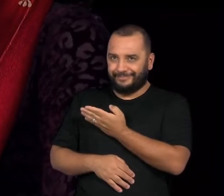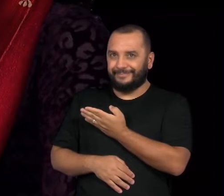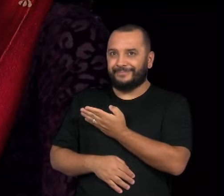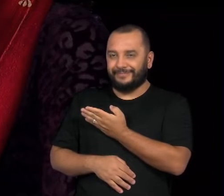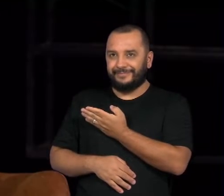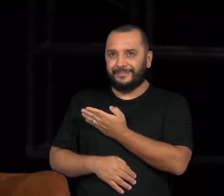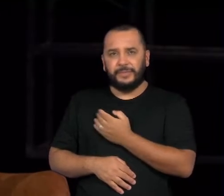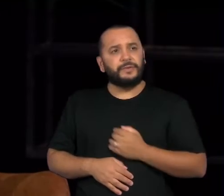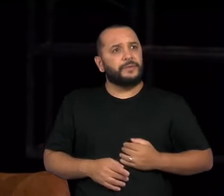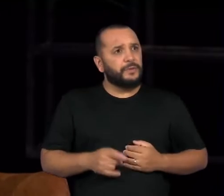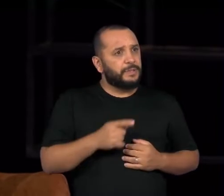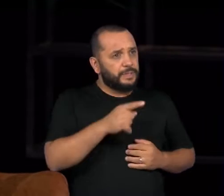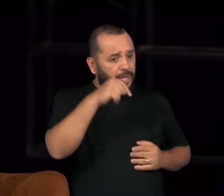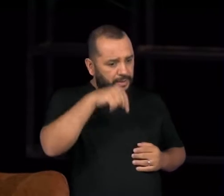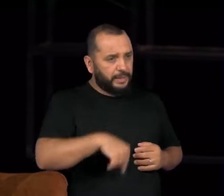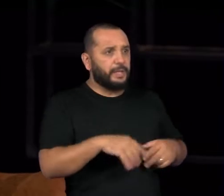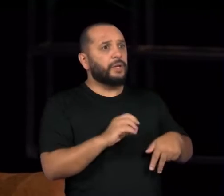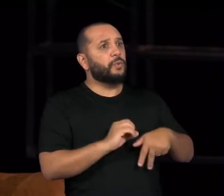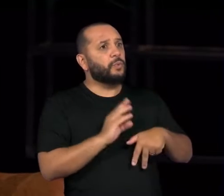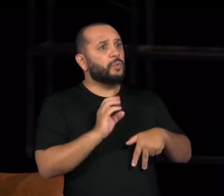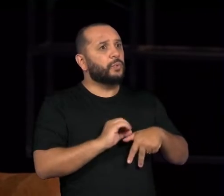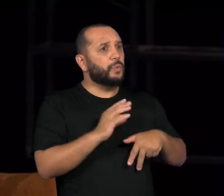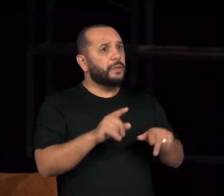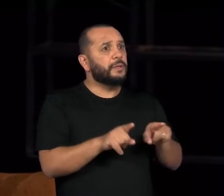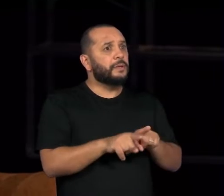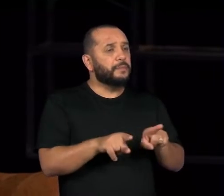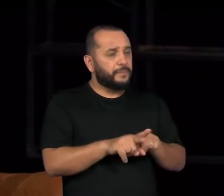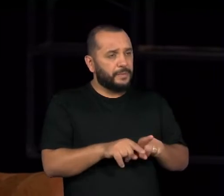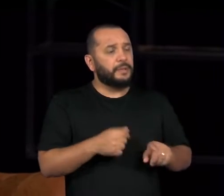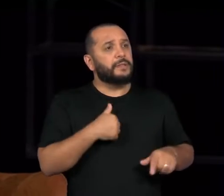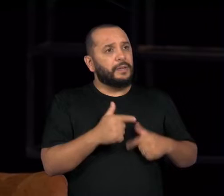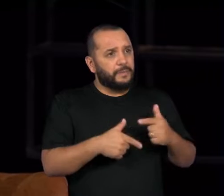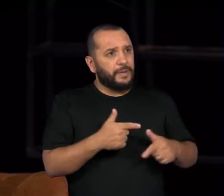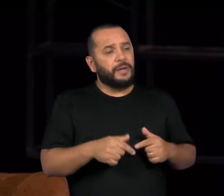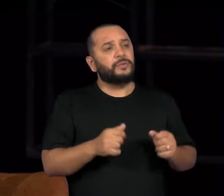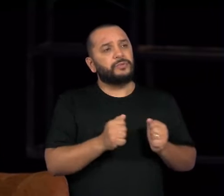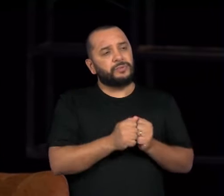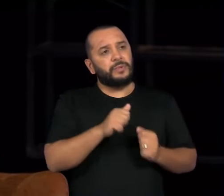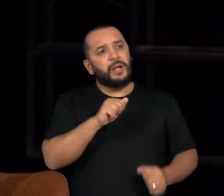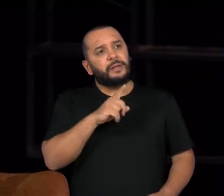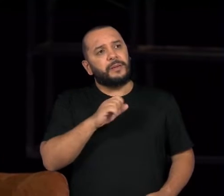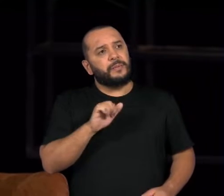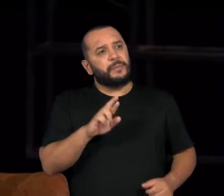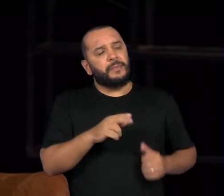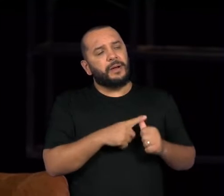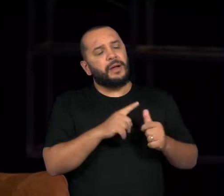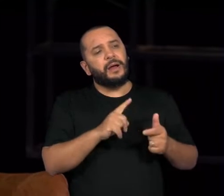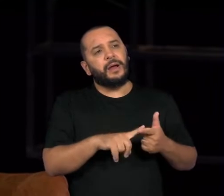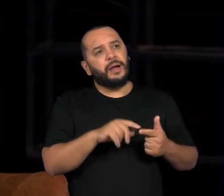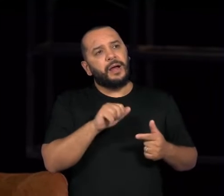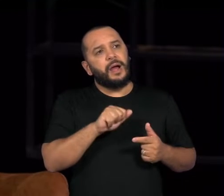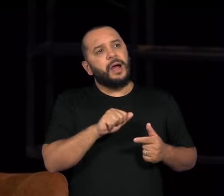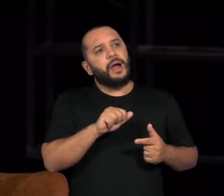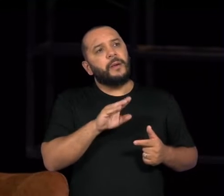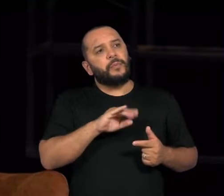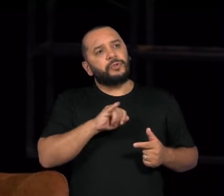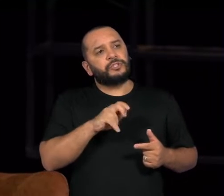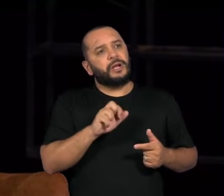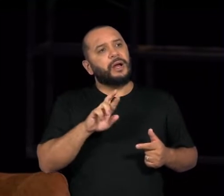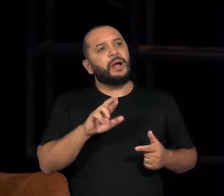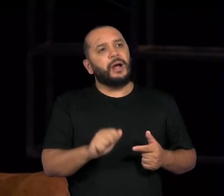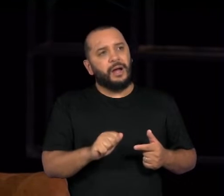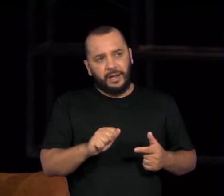Agora, você fez muita coisa aqui na TV Cultura, né? Trabalhos com o Ademar Guerra, o Antunes, o Abujanra, nos anos 70 e 80.